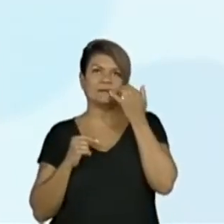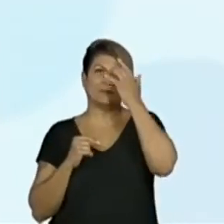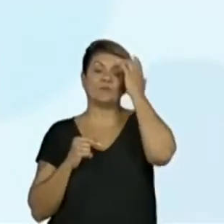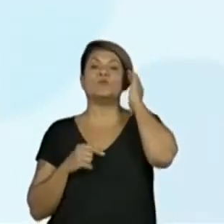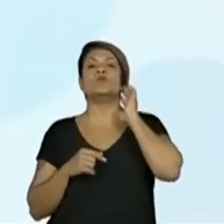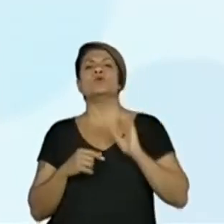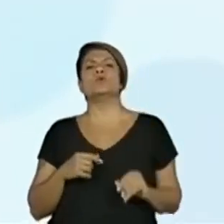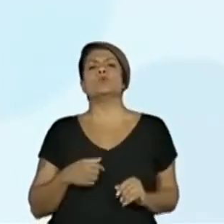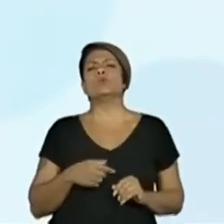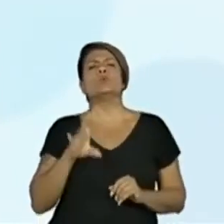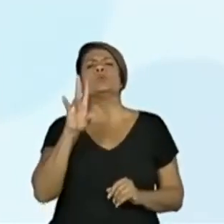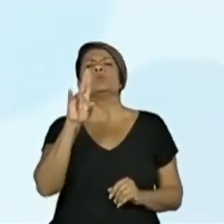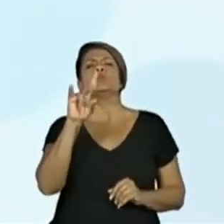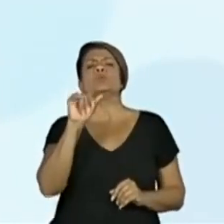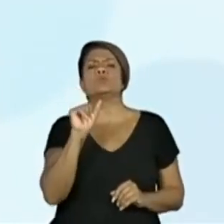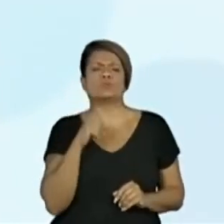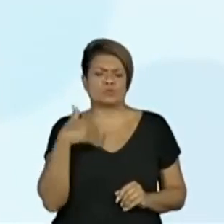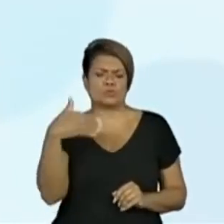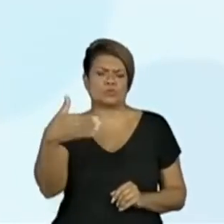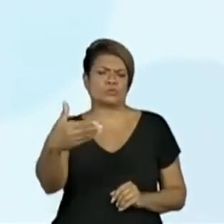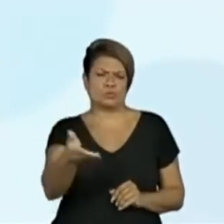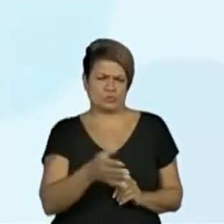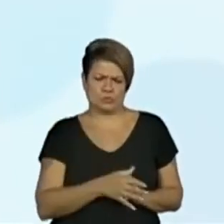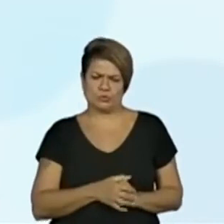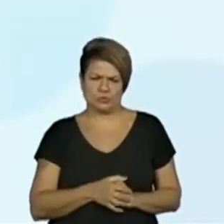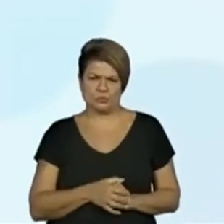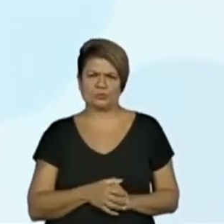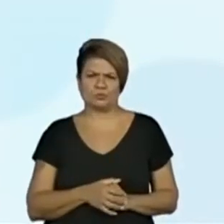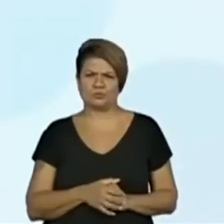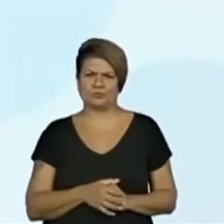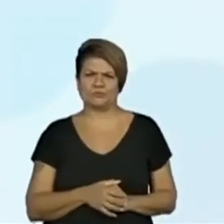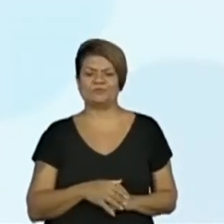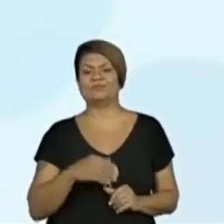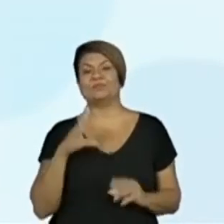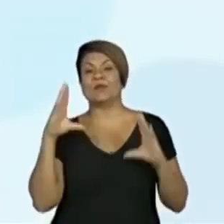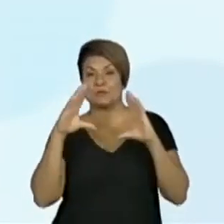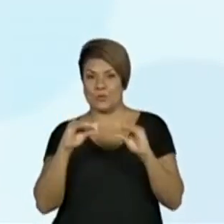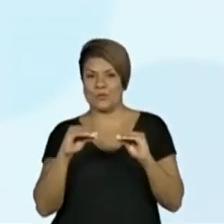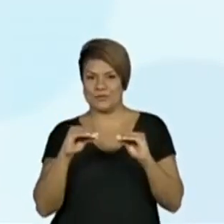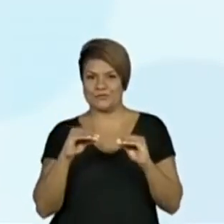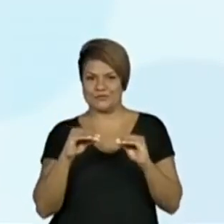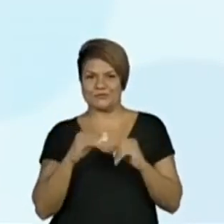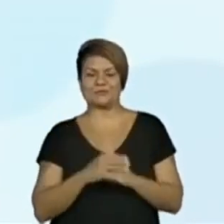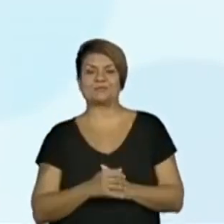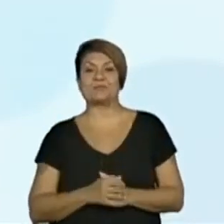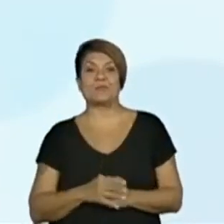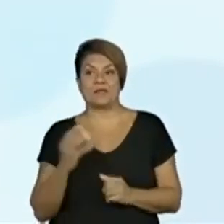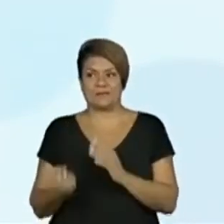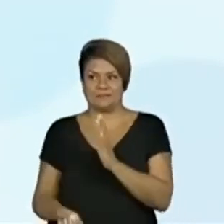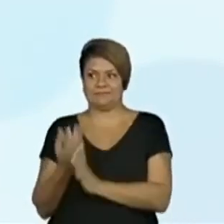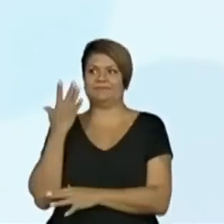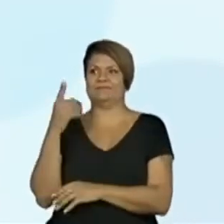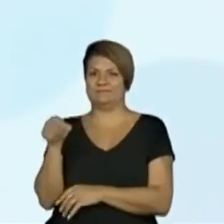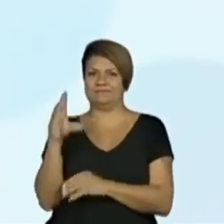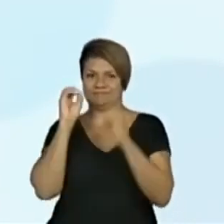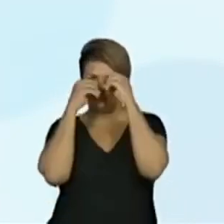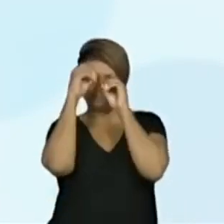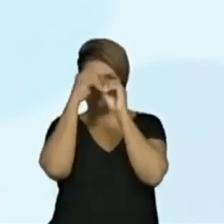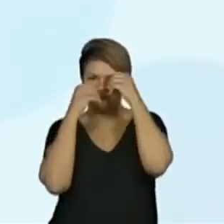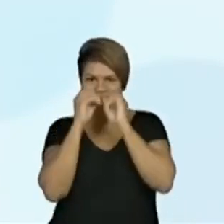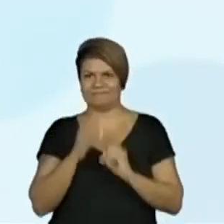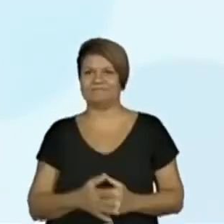tempo, olha lá. Certa noite, pronto. A chance do noturno aparecer aí é uma